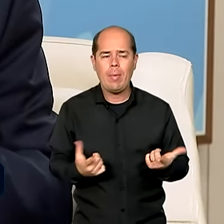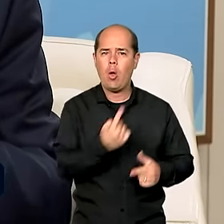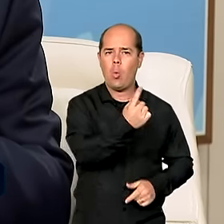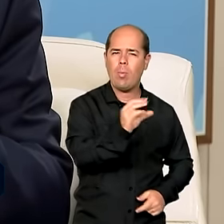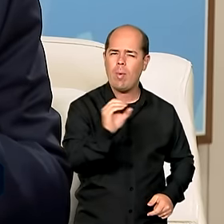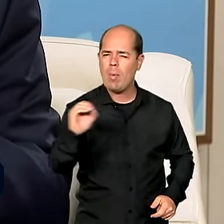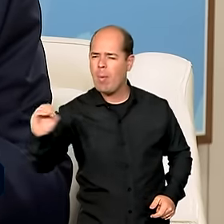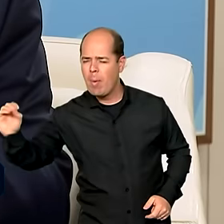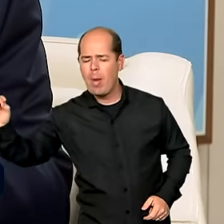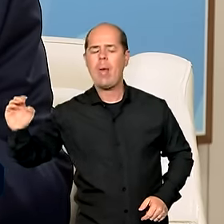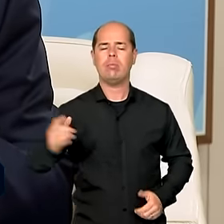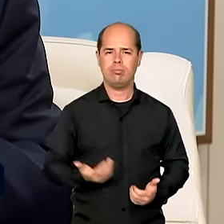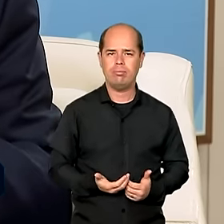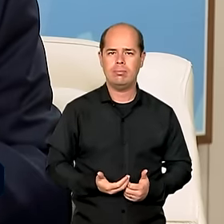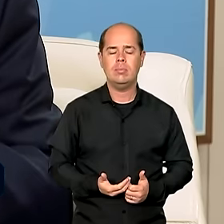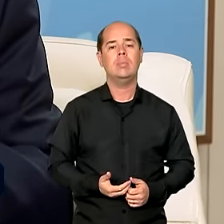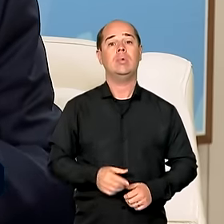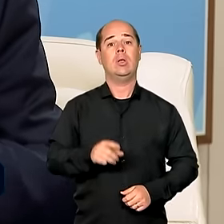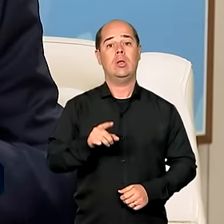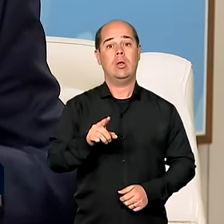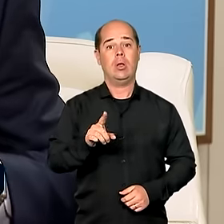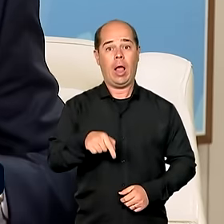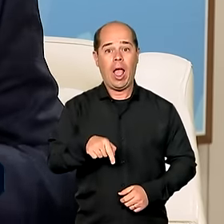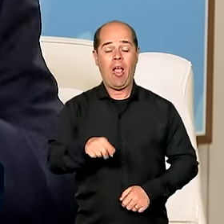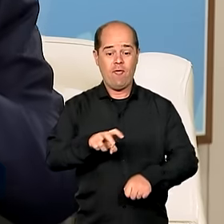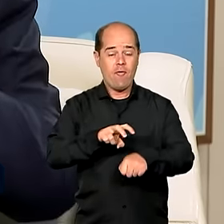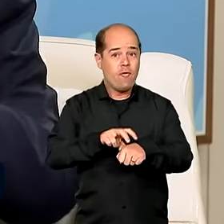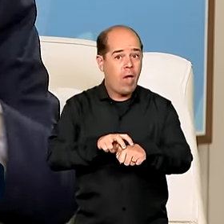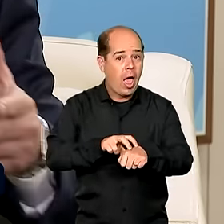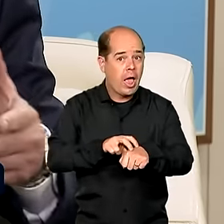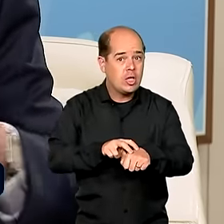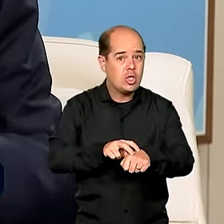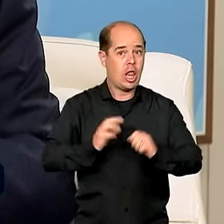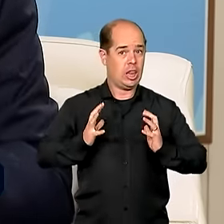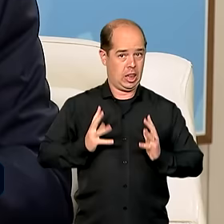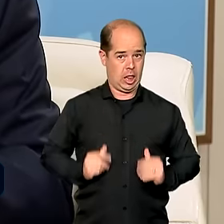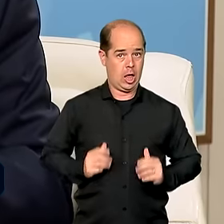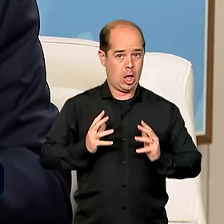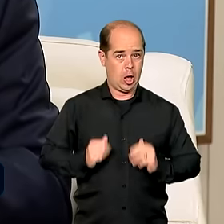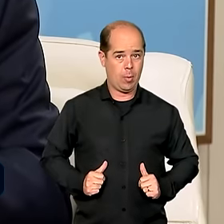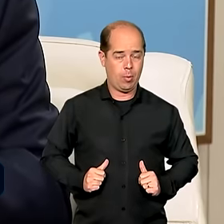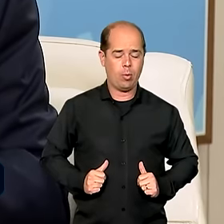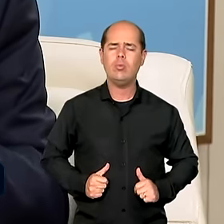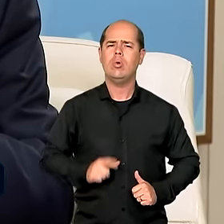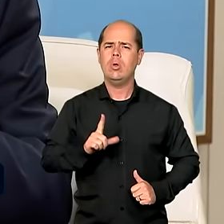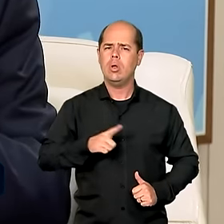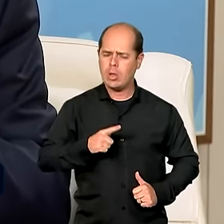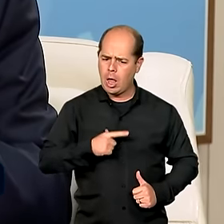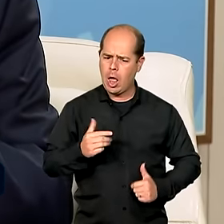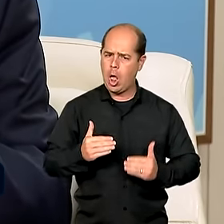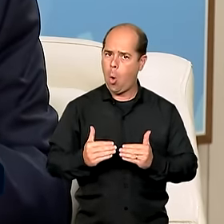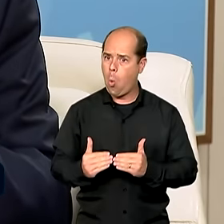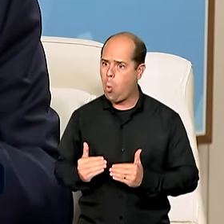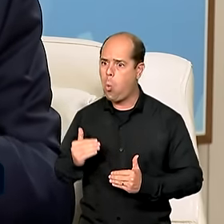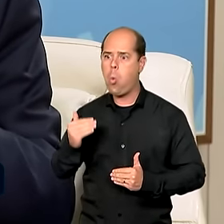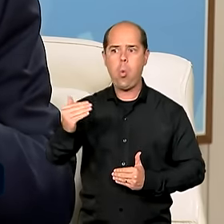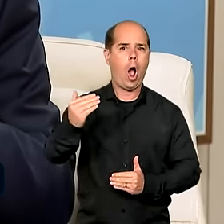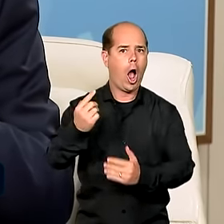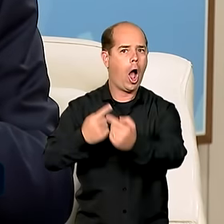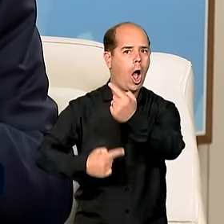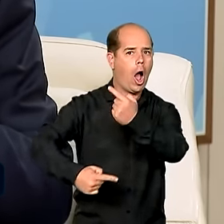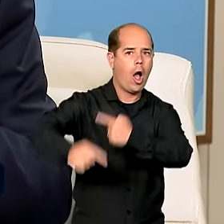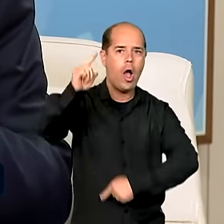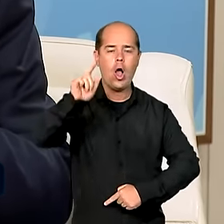Inovação uma indústria Verde então foram dados vários avanços com combustível do